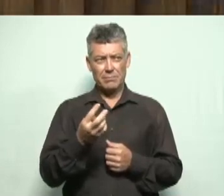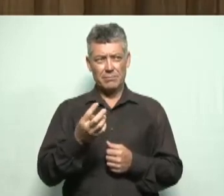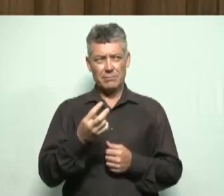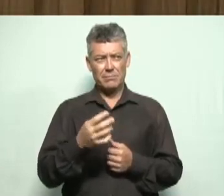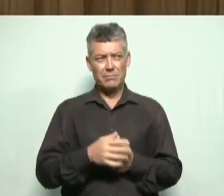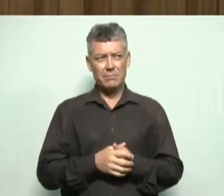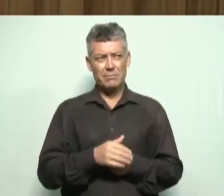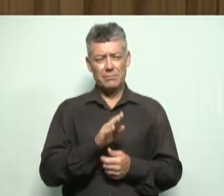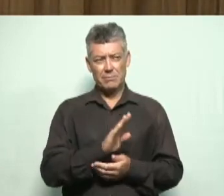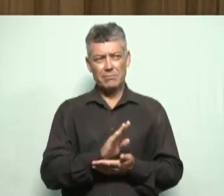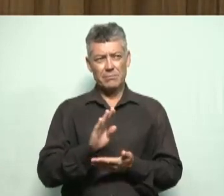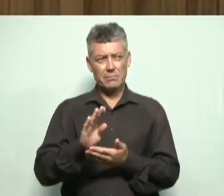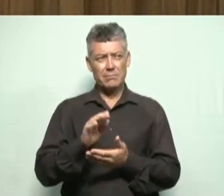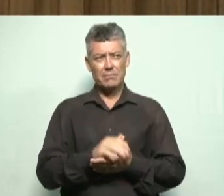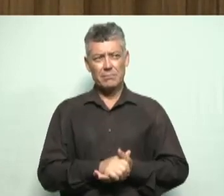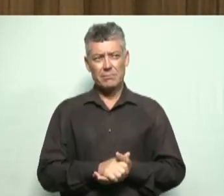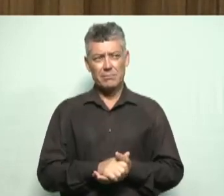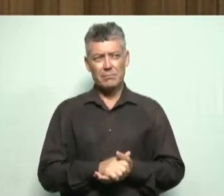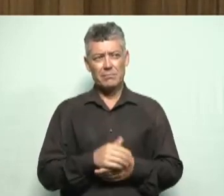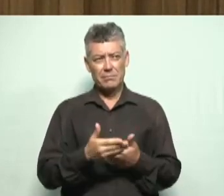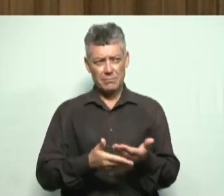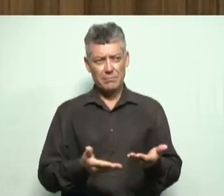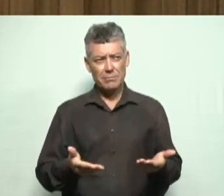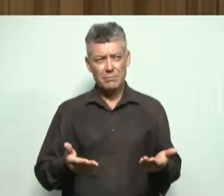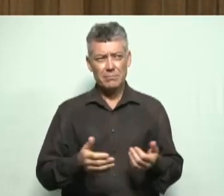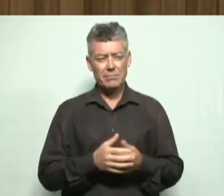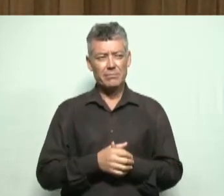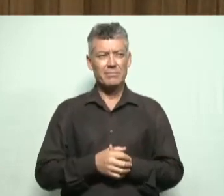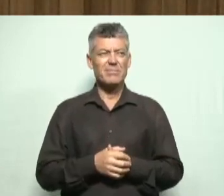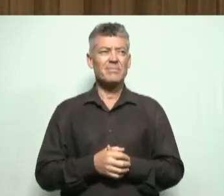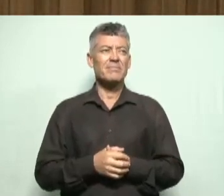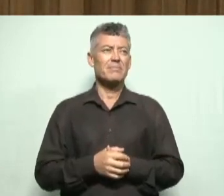32, Brisa Braque, requerimento